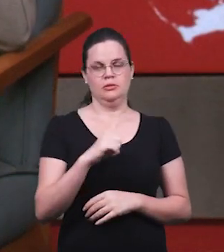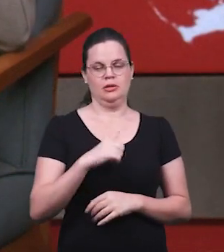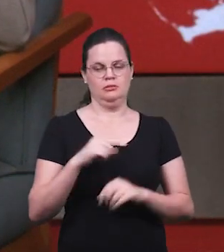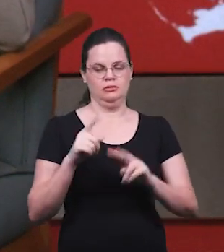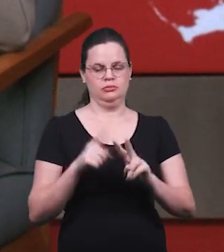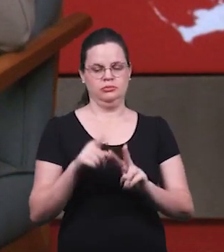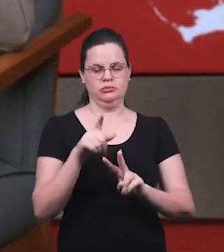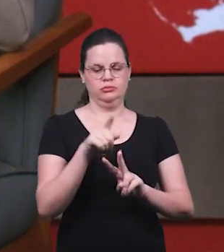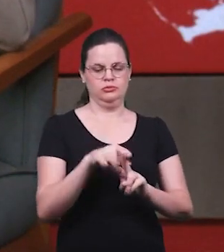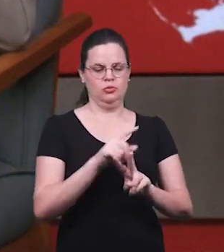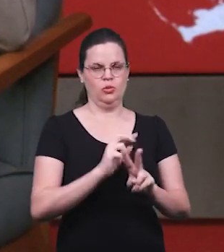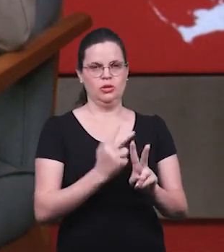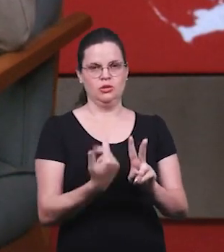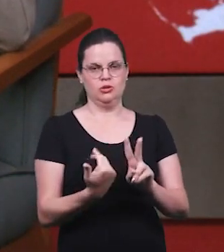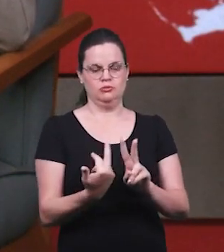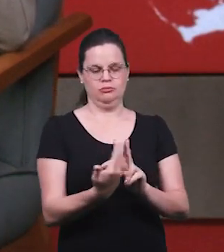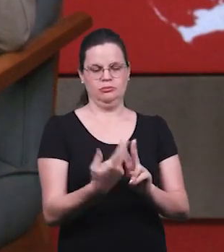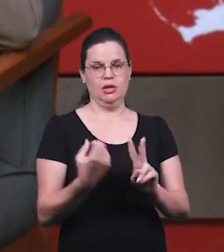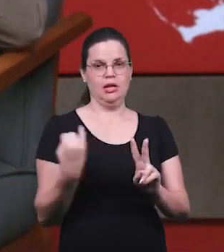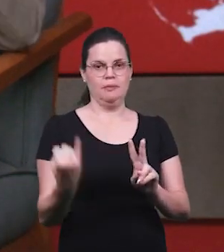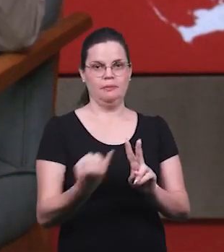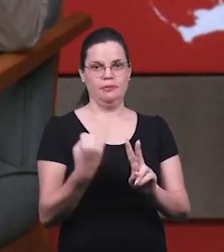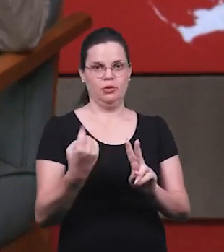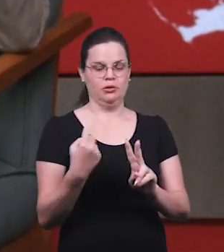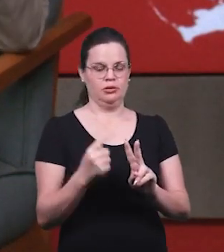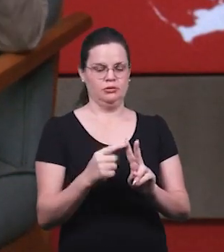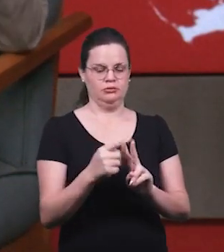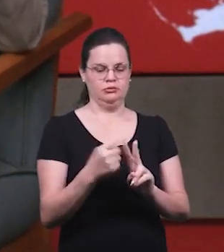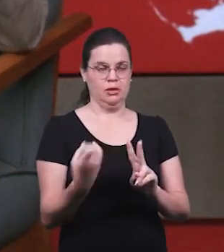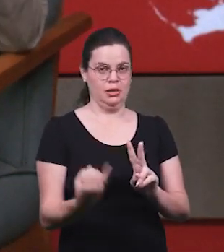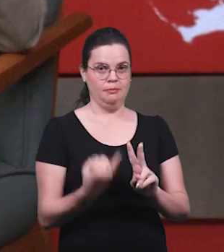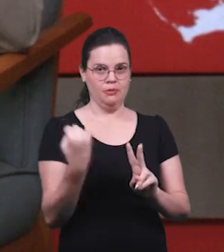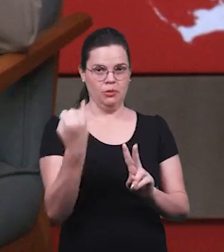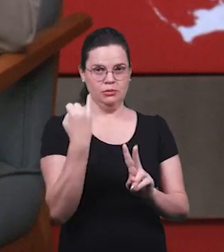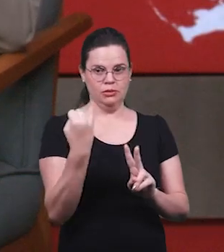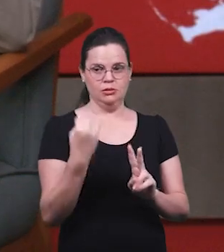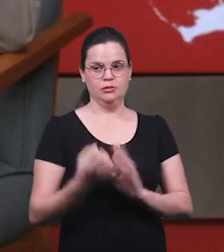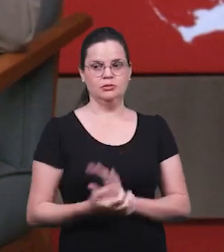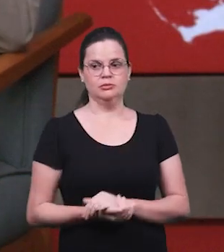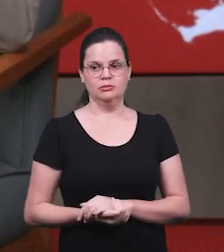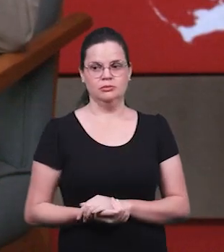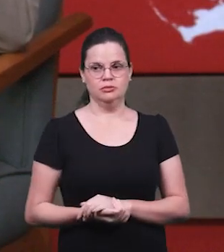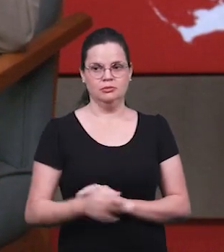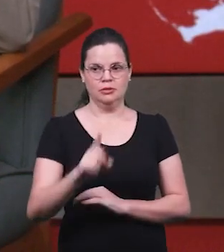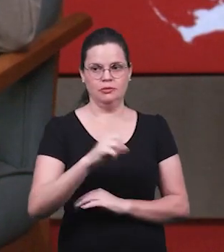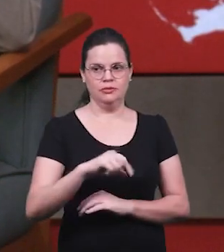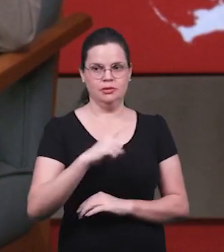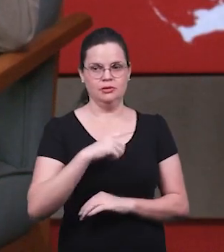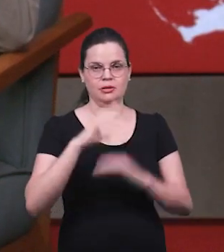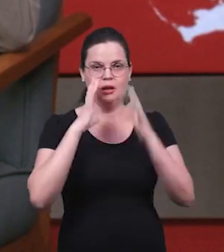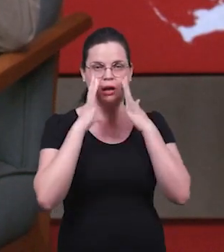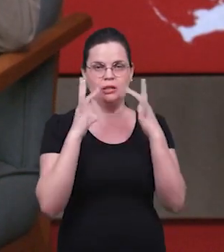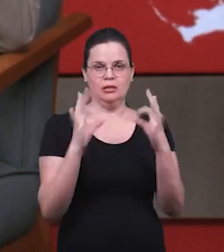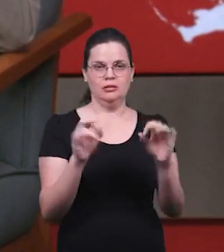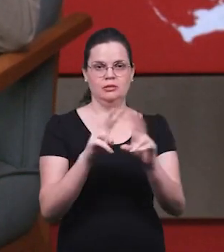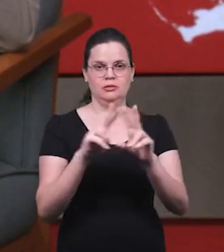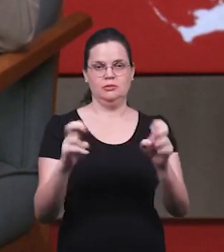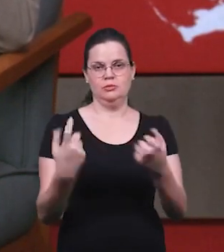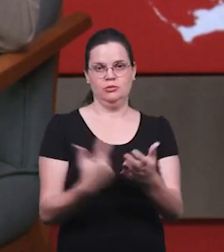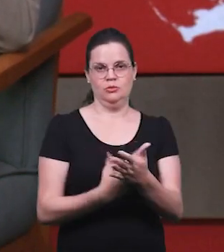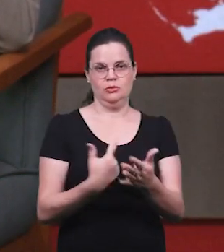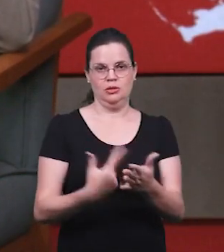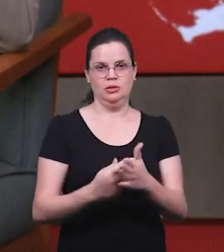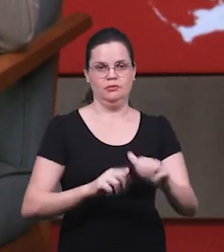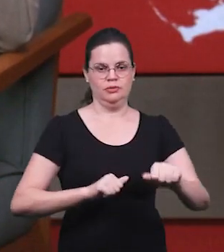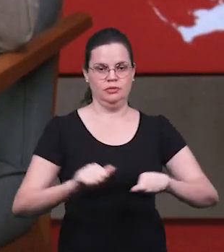importantes nas 3 viagens de Paulo e que nós chamamos a atenção de vocês com relação ao livro de